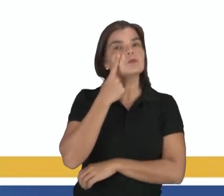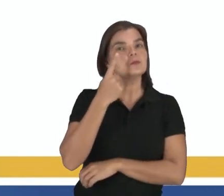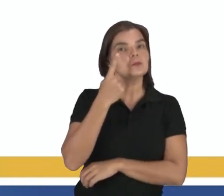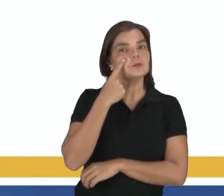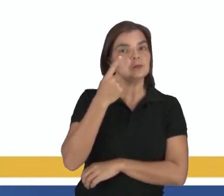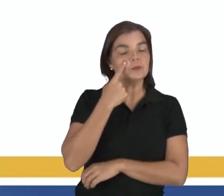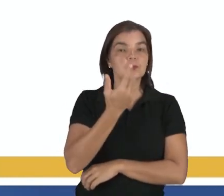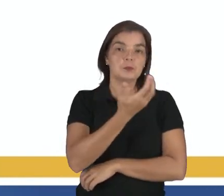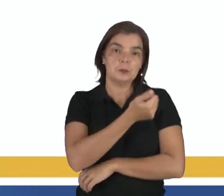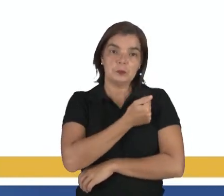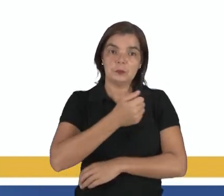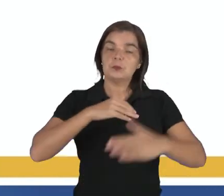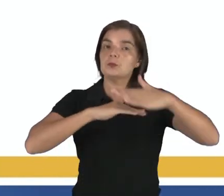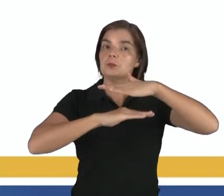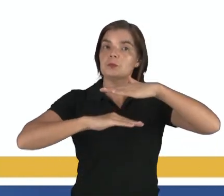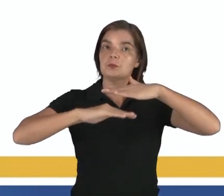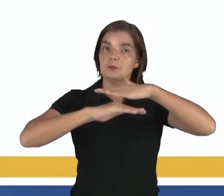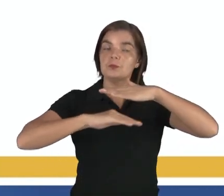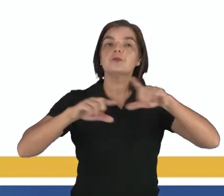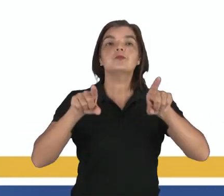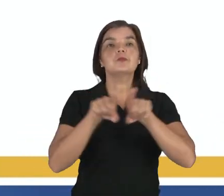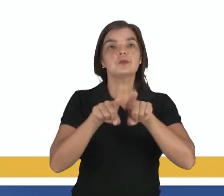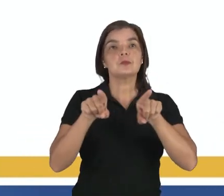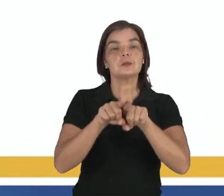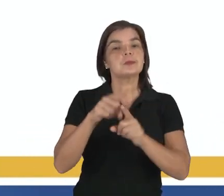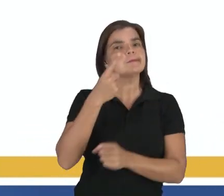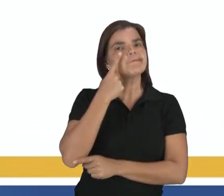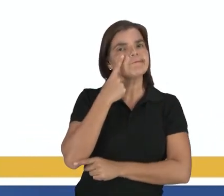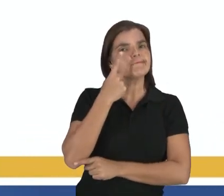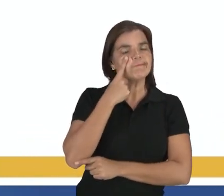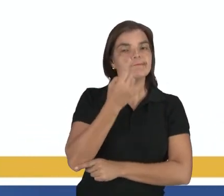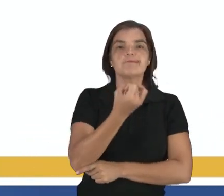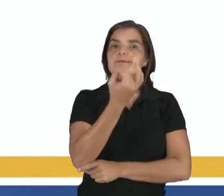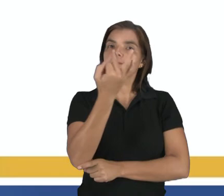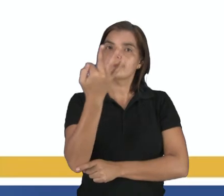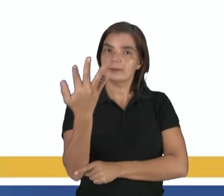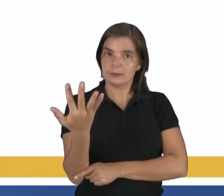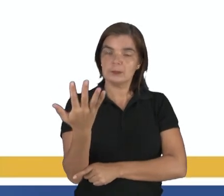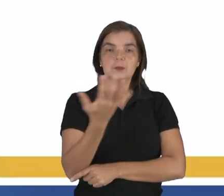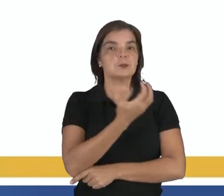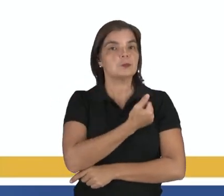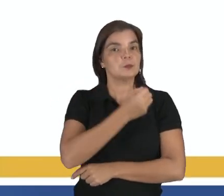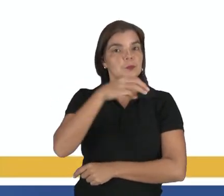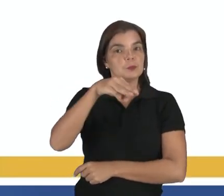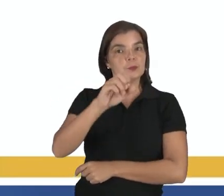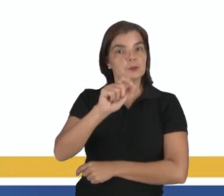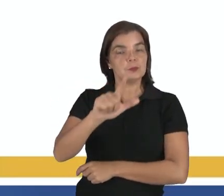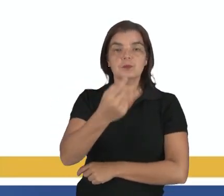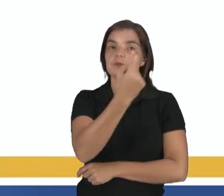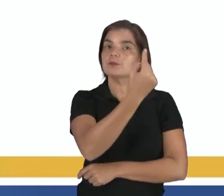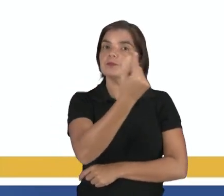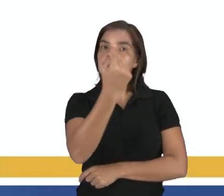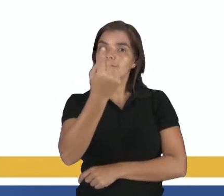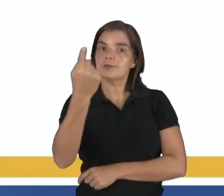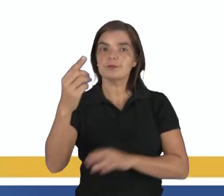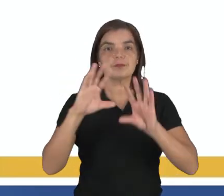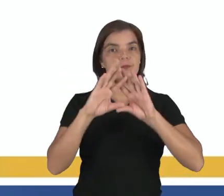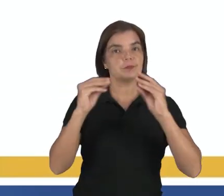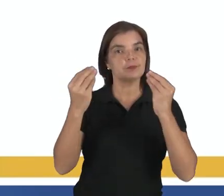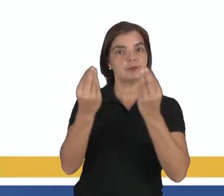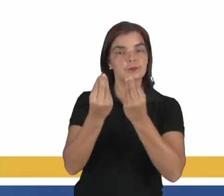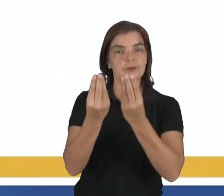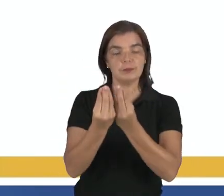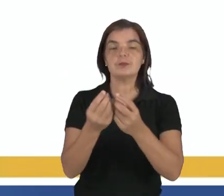identifica os coeficientes estequiométricos e aí a gente tem a quantidade do número de mols de cada substância